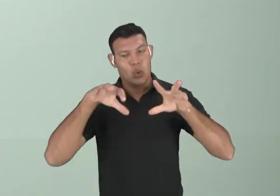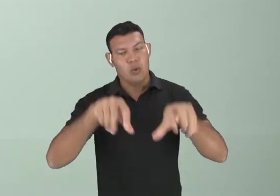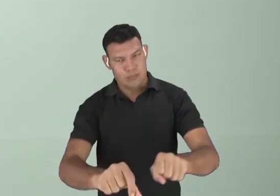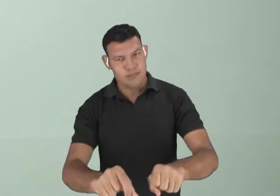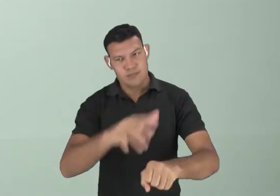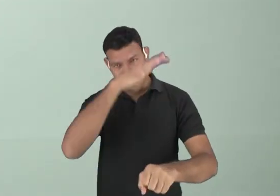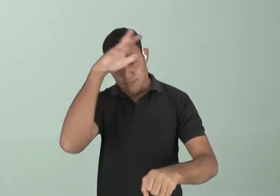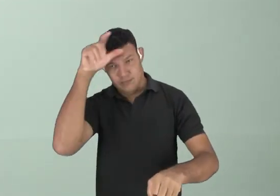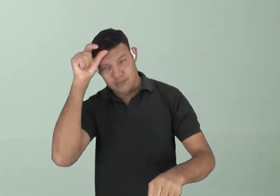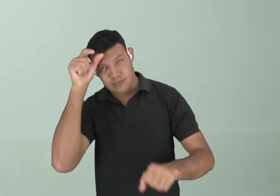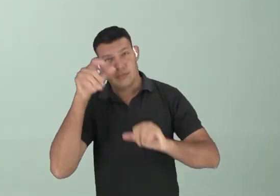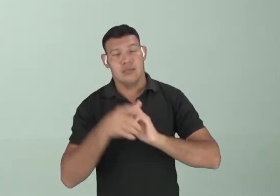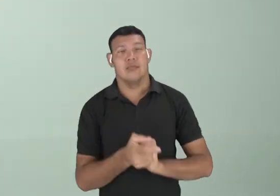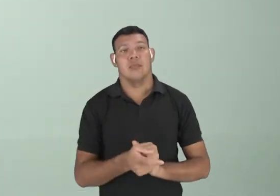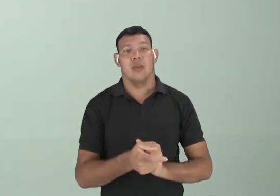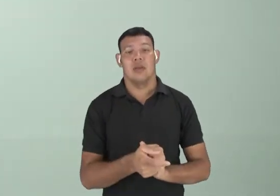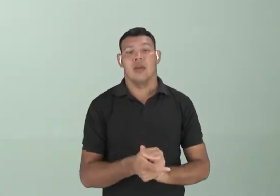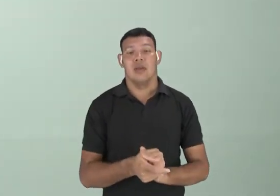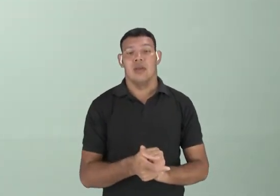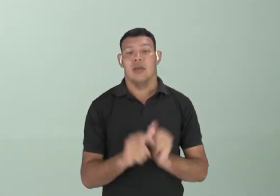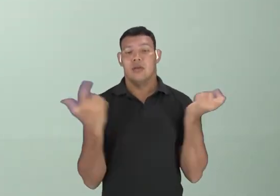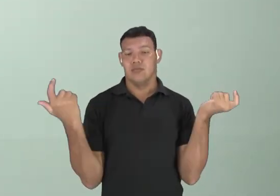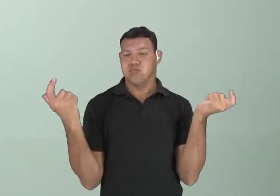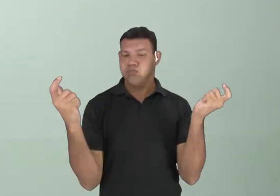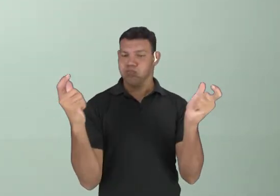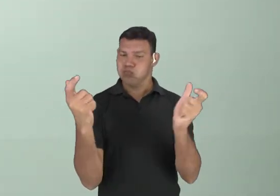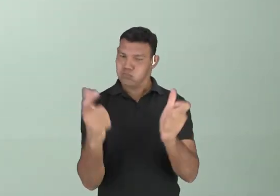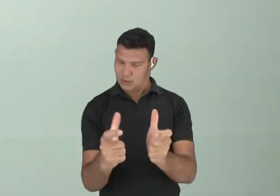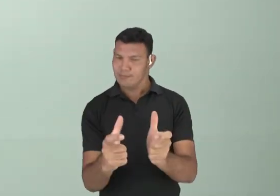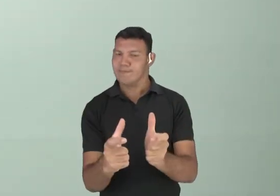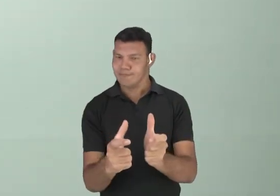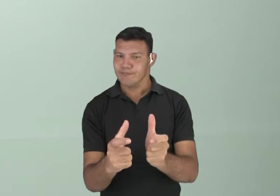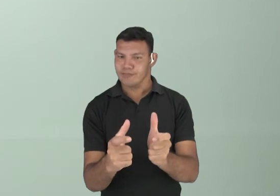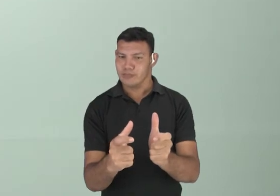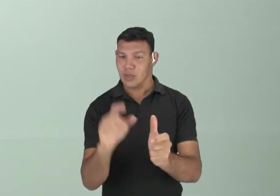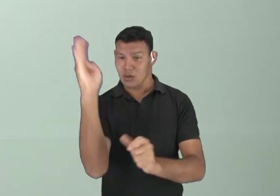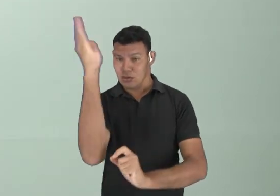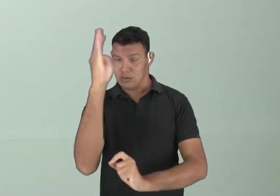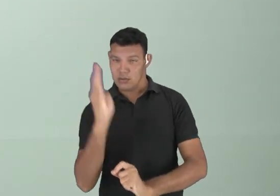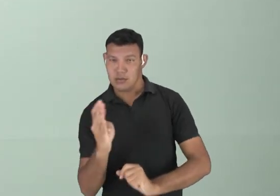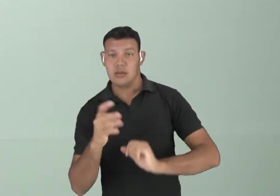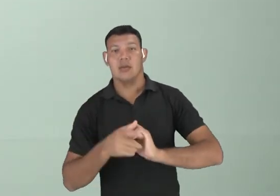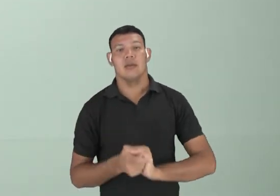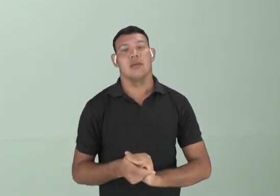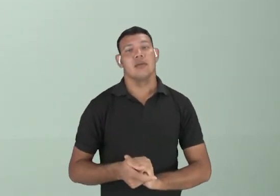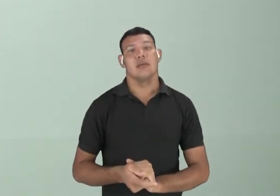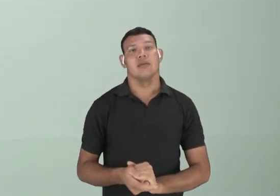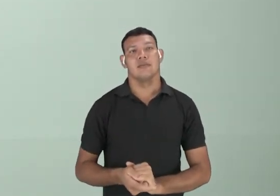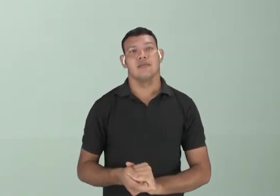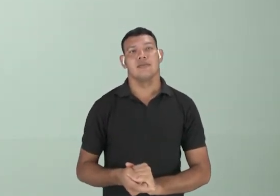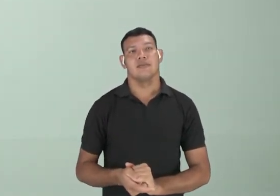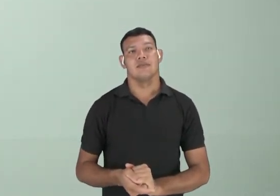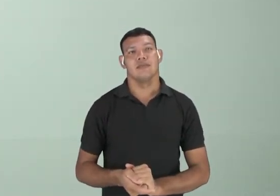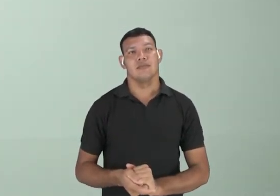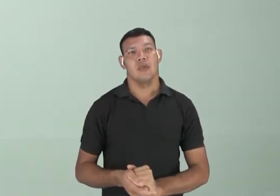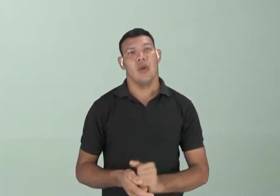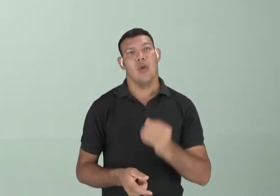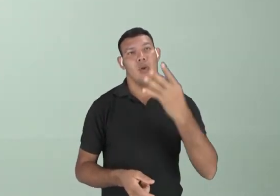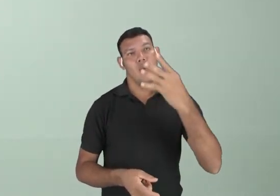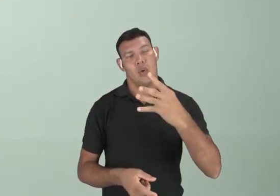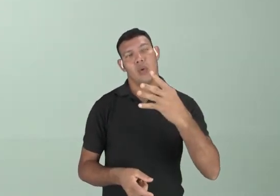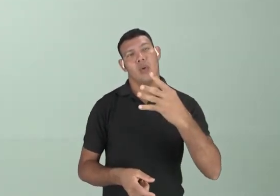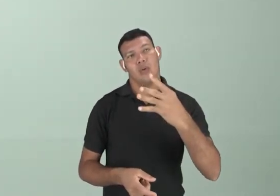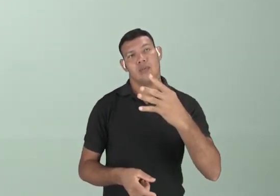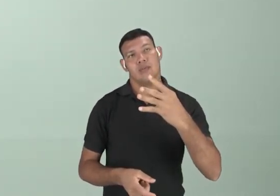região menos povoada do Brasil, com a densidade demográfica de 4 habitantes por quilômetro quadrado.